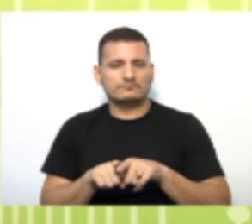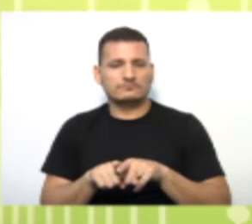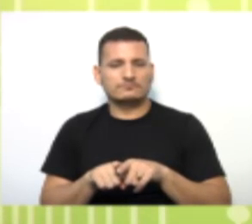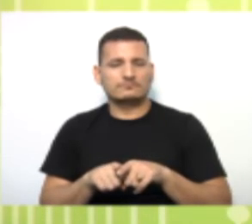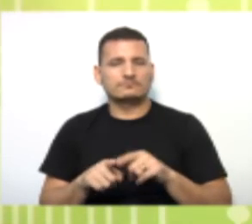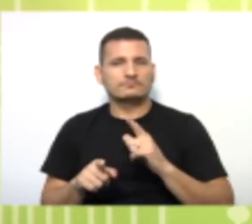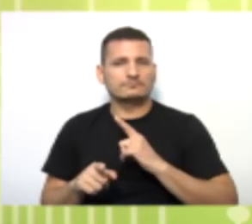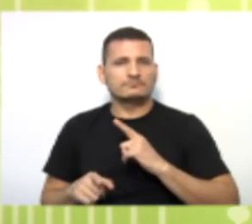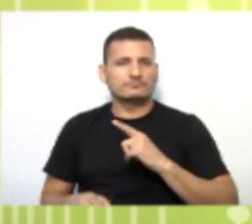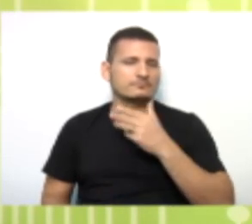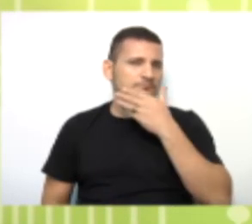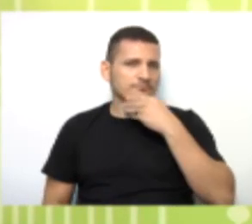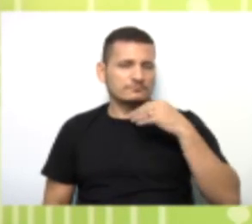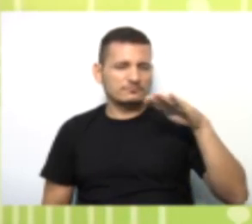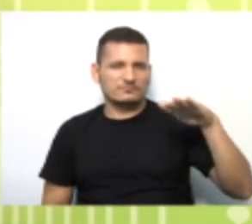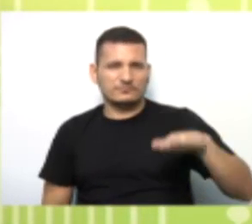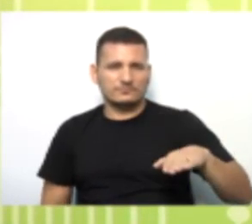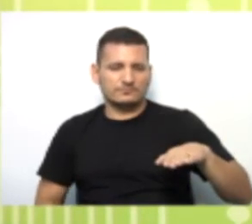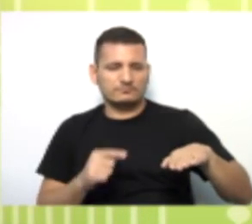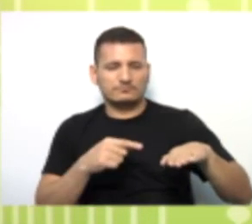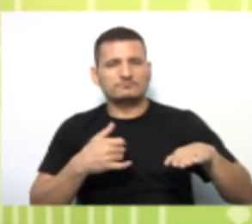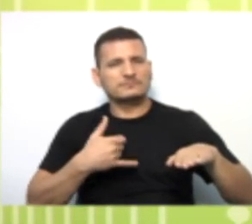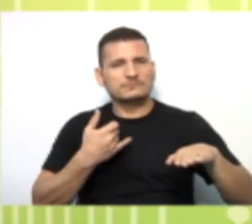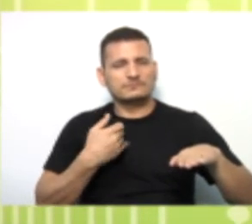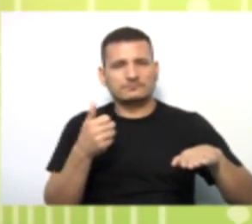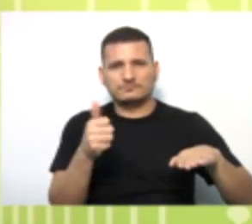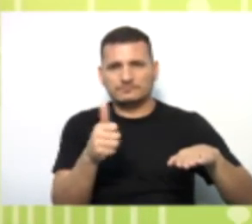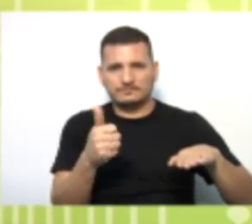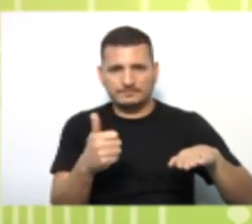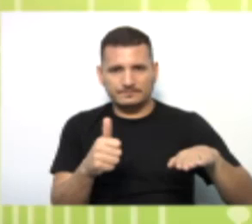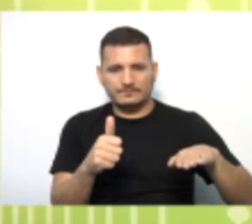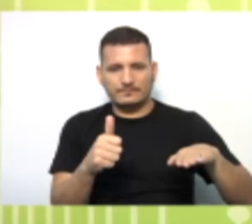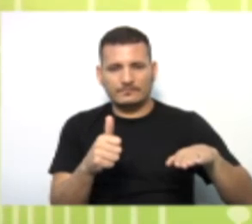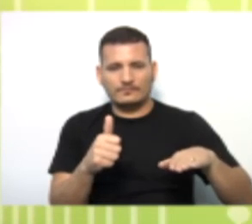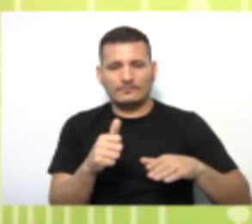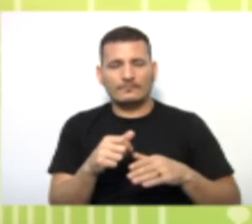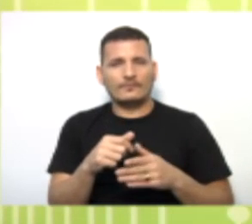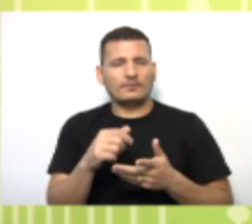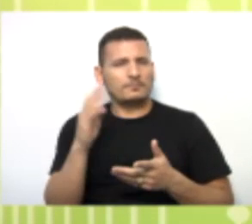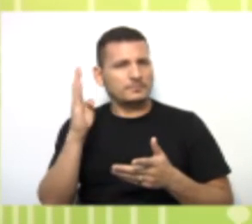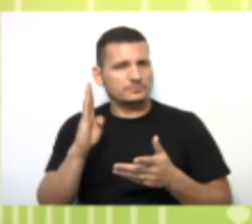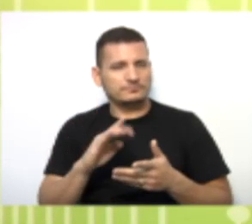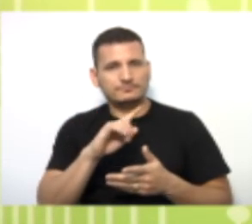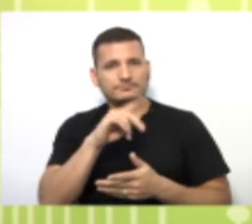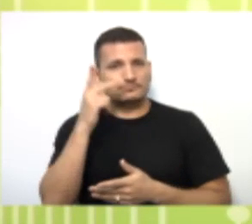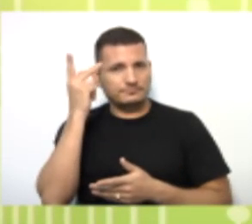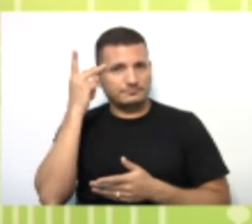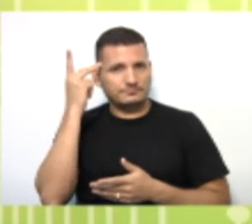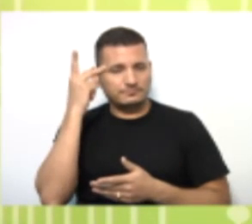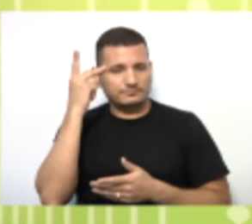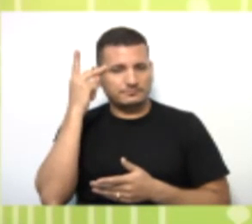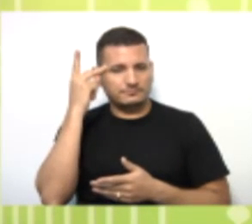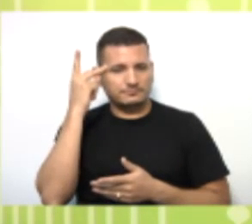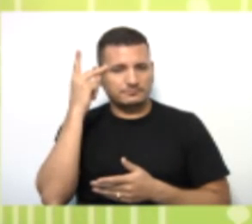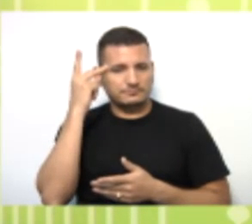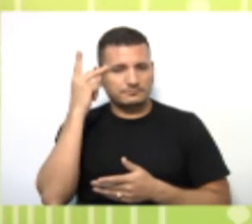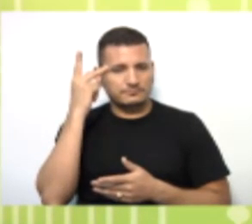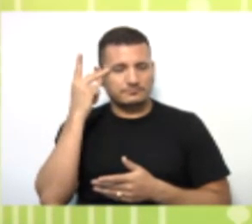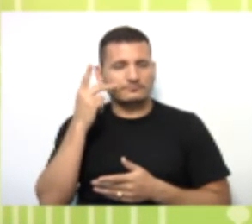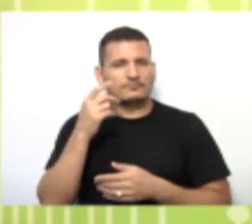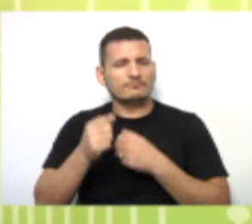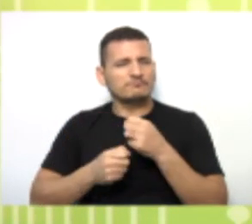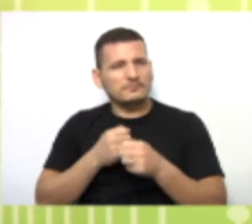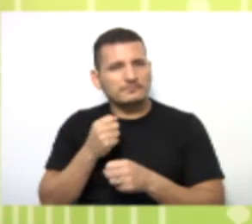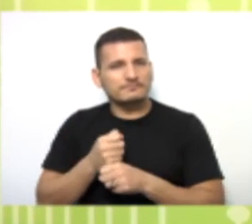Teve um garoto, eu acho que tinha 11 anos de idade, aqui mesmo no Brasil, acho que lá em São Paulo. Todo final de